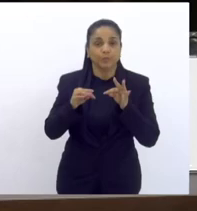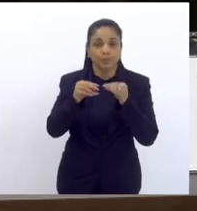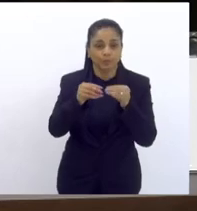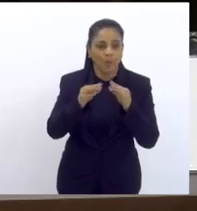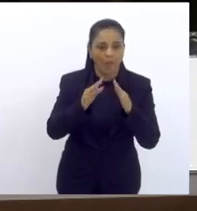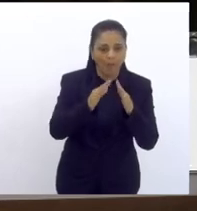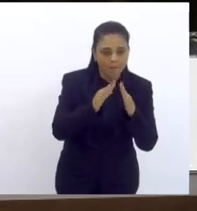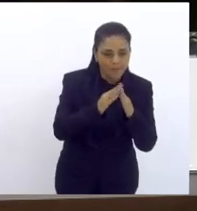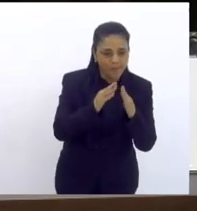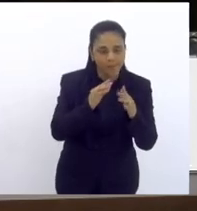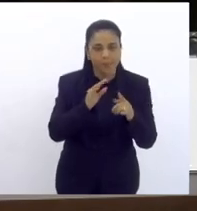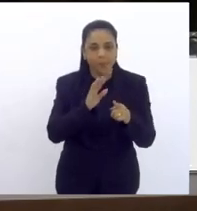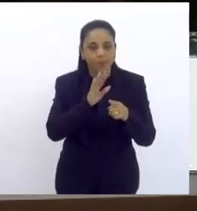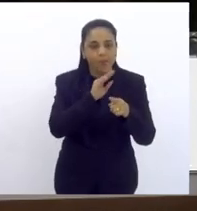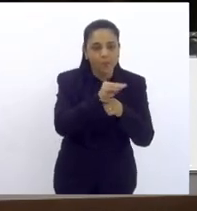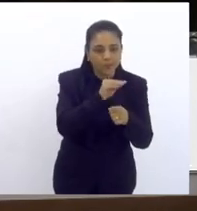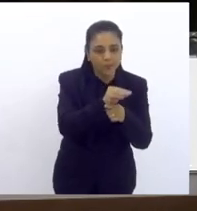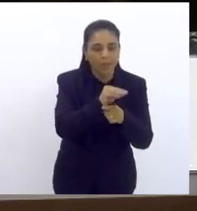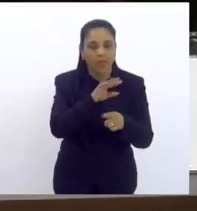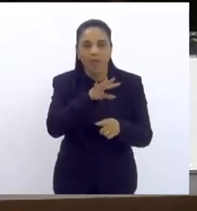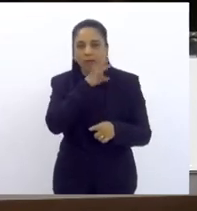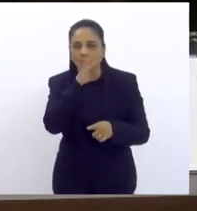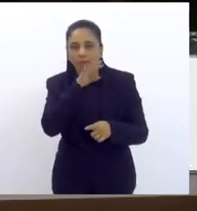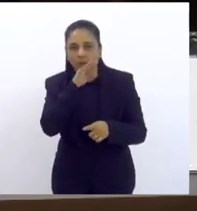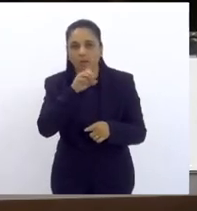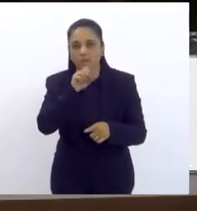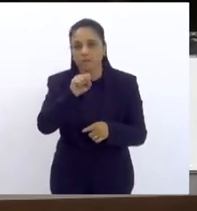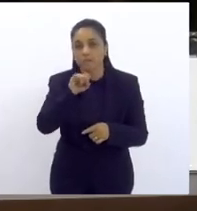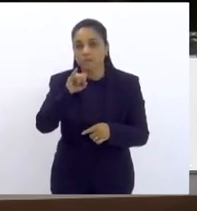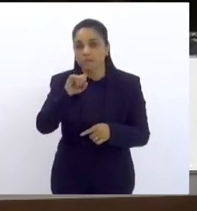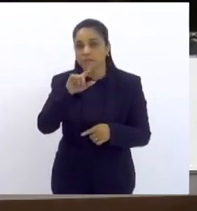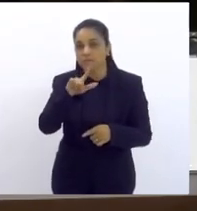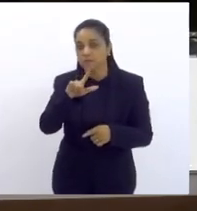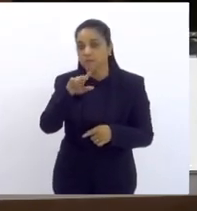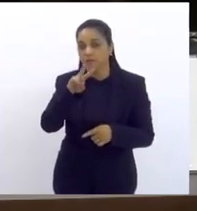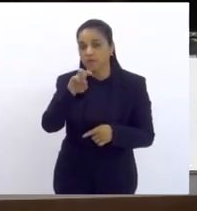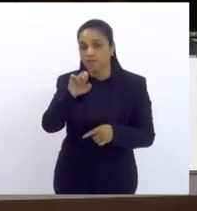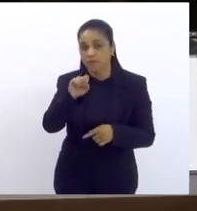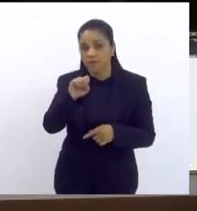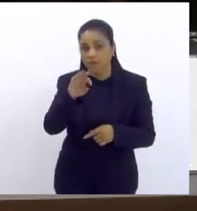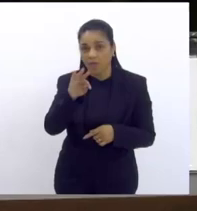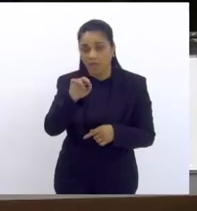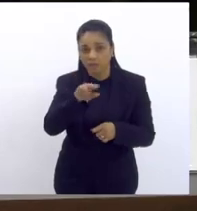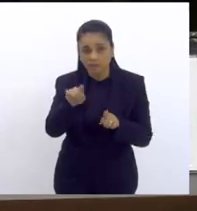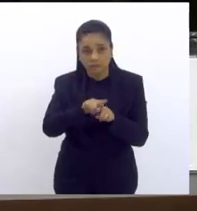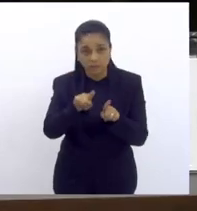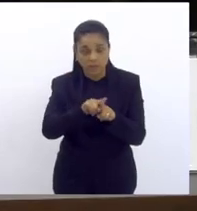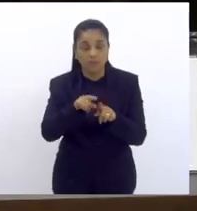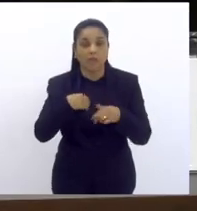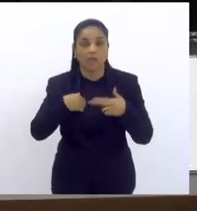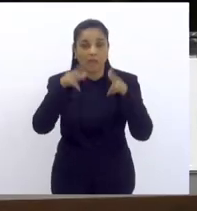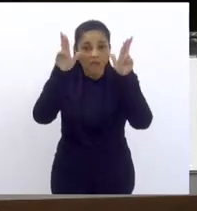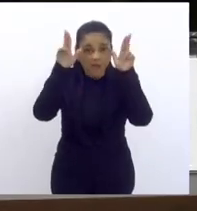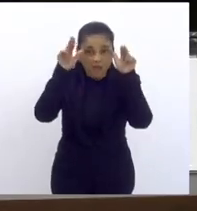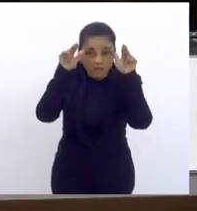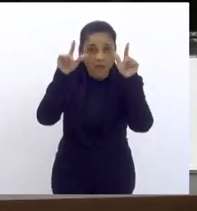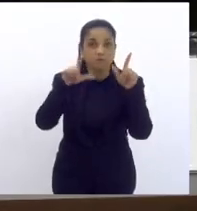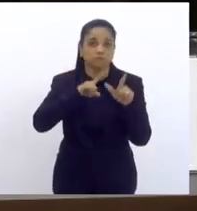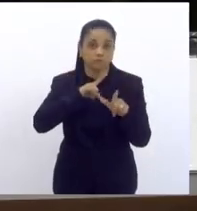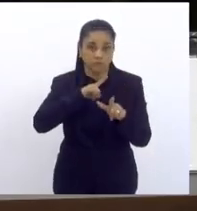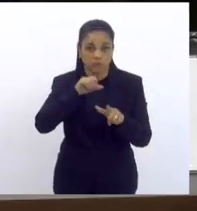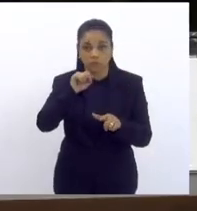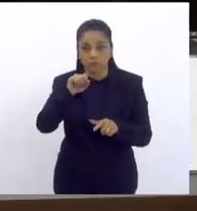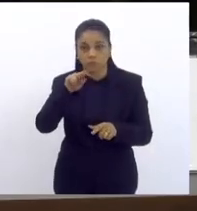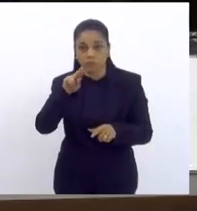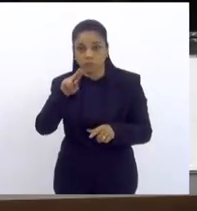ela trata de animal silvestre ela tá ela trata de equest falamos aqui mas a super também tem cavalos eu descobri Eu já